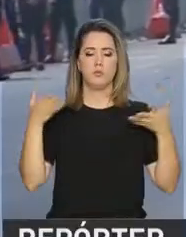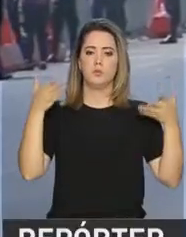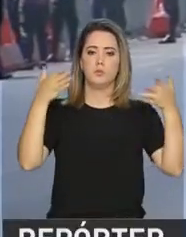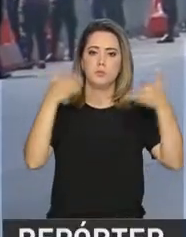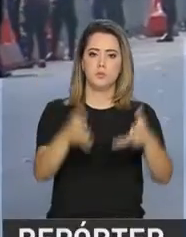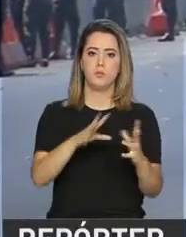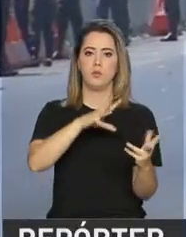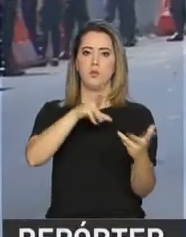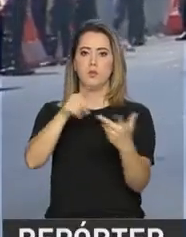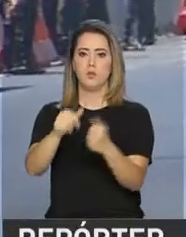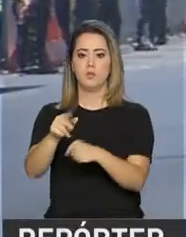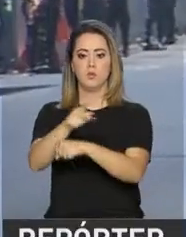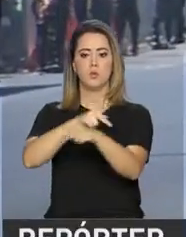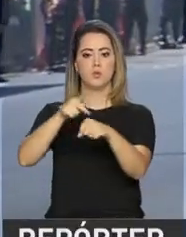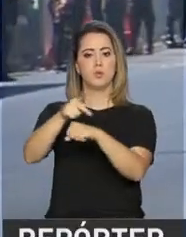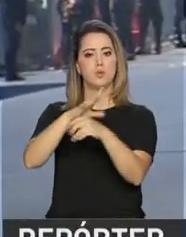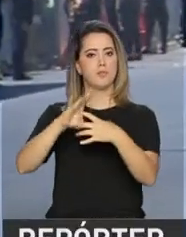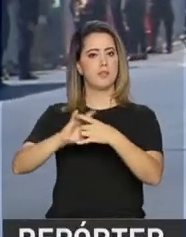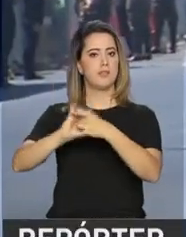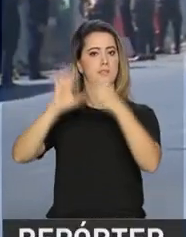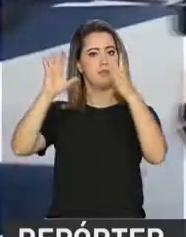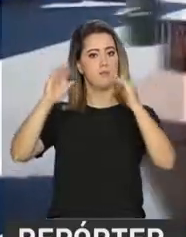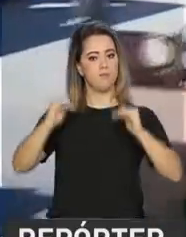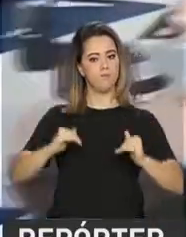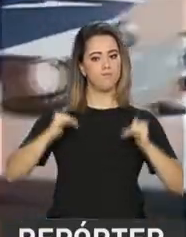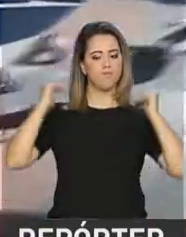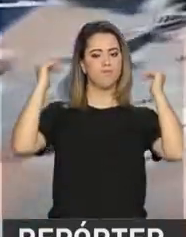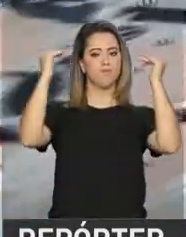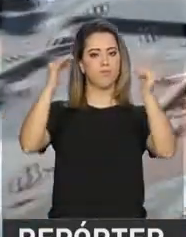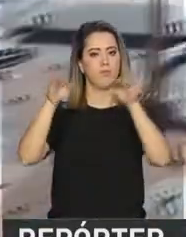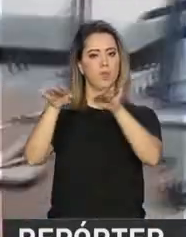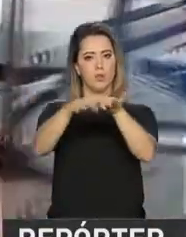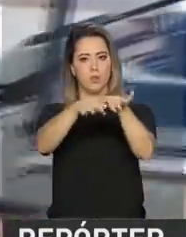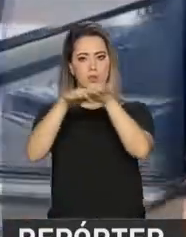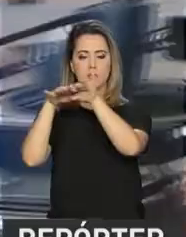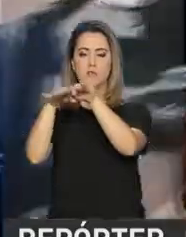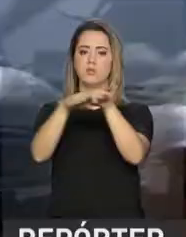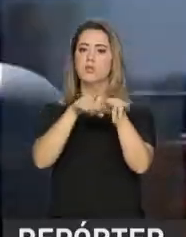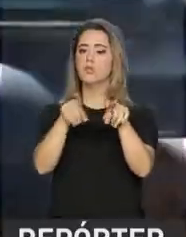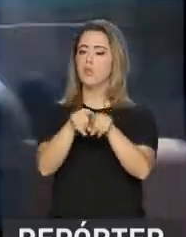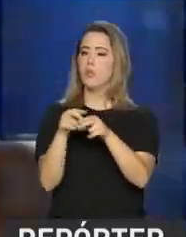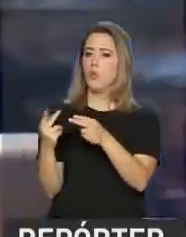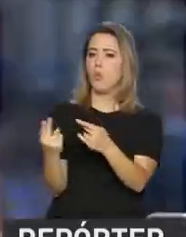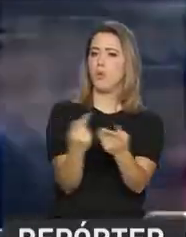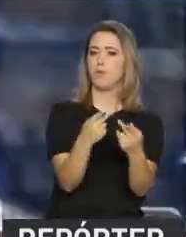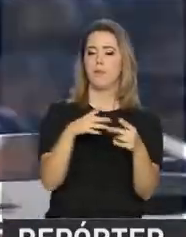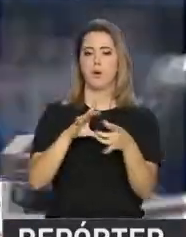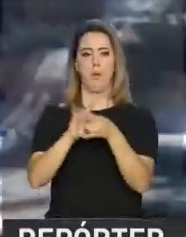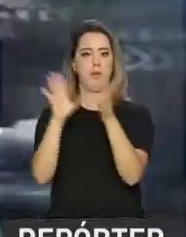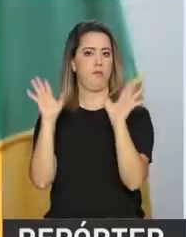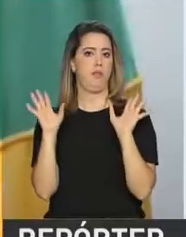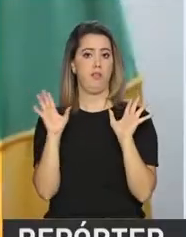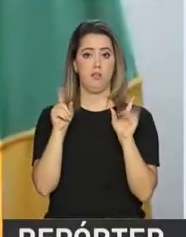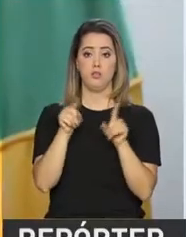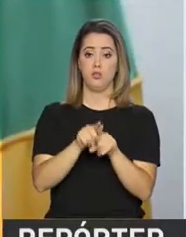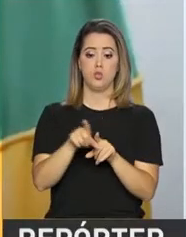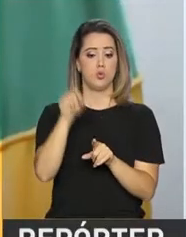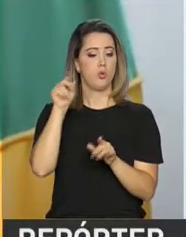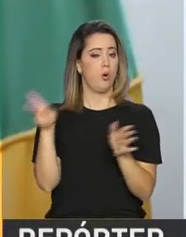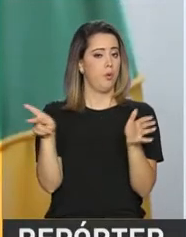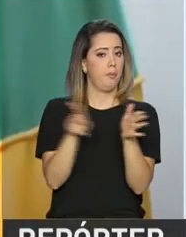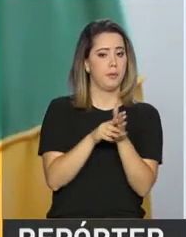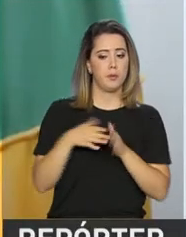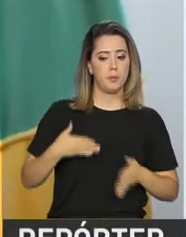ao mundo das nações soberanas democráticas e que tem a sua própria autonomia que decide o seu destino